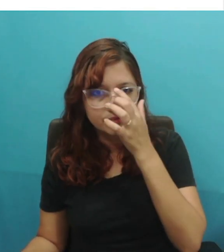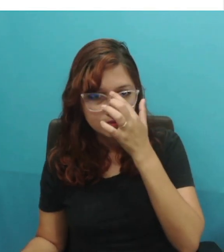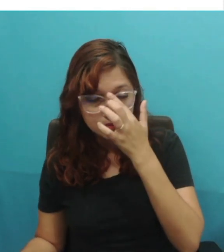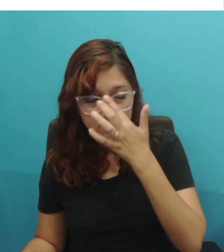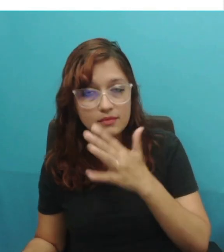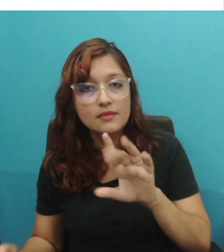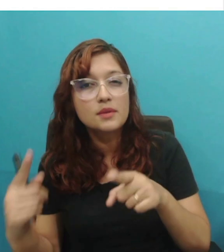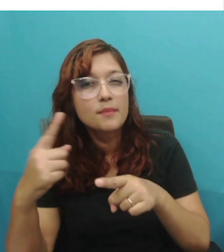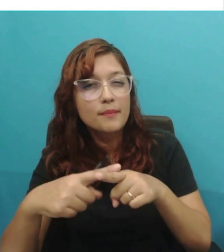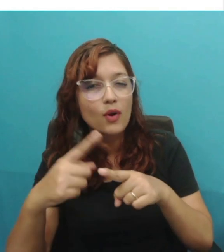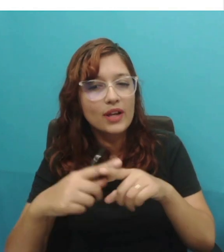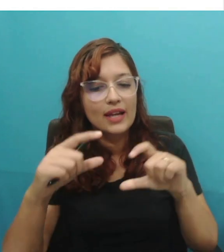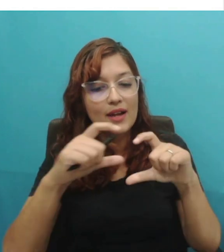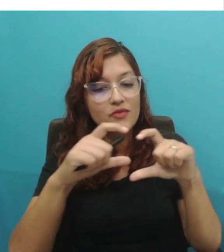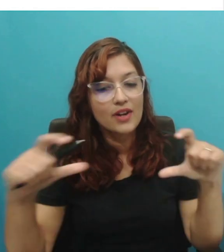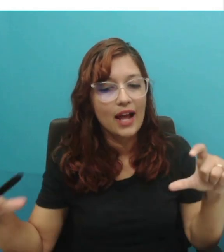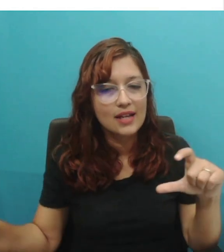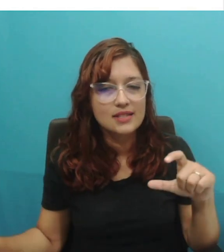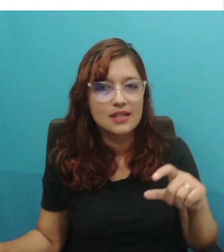Entendeu?